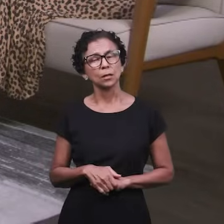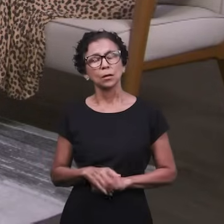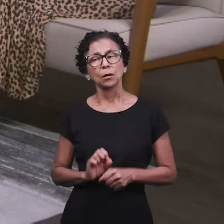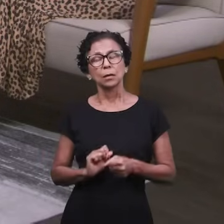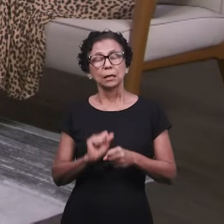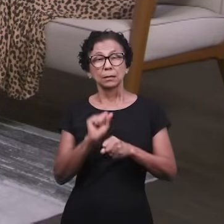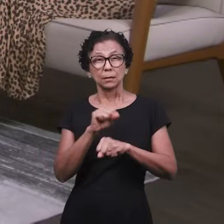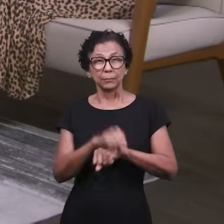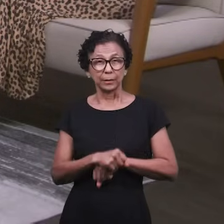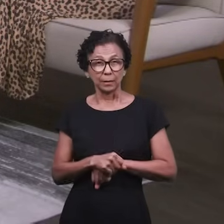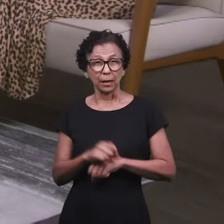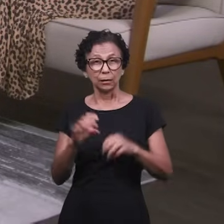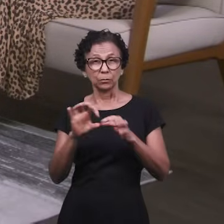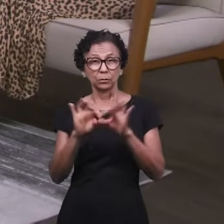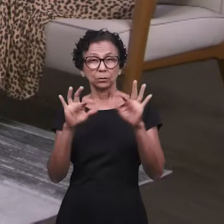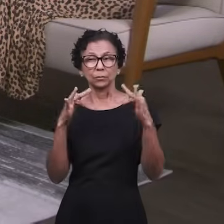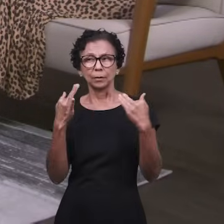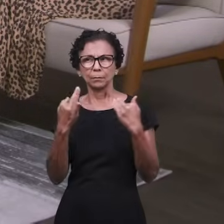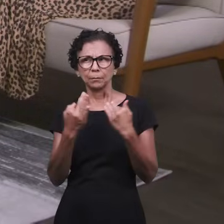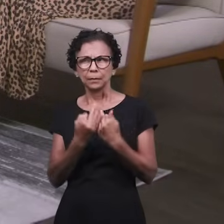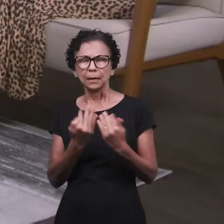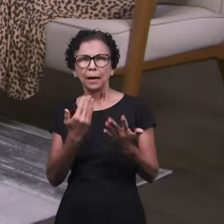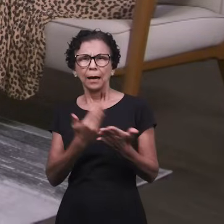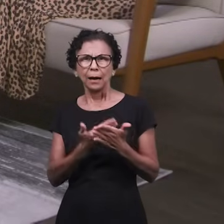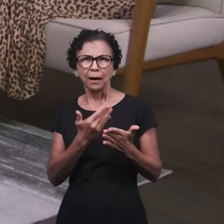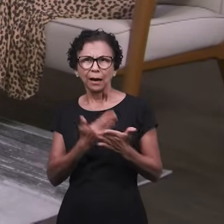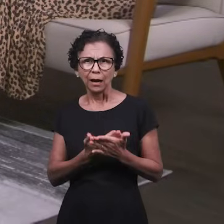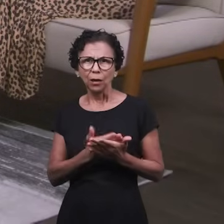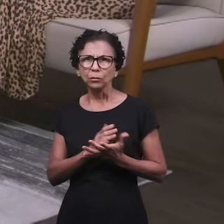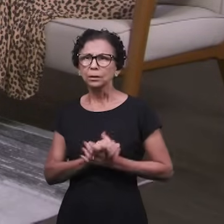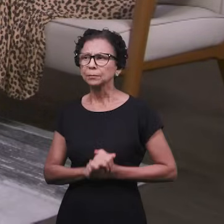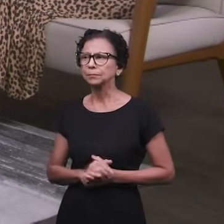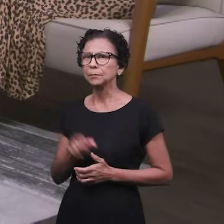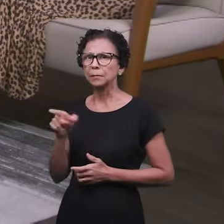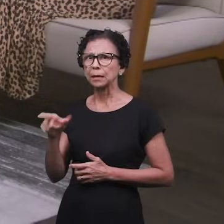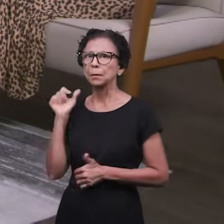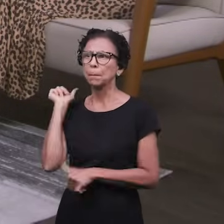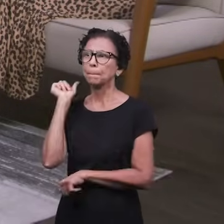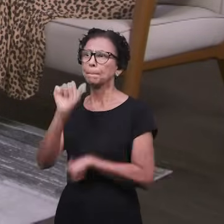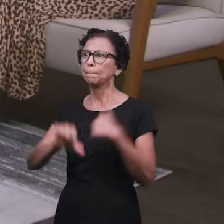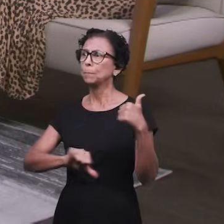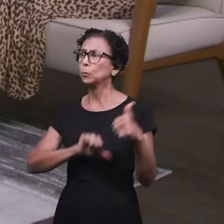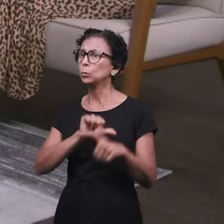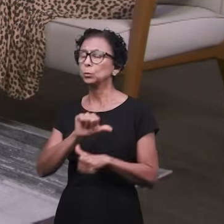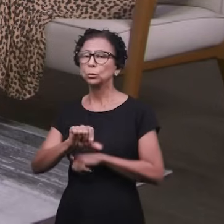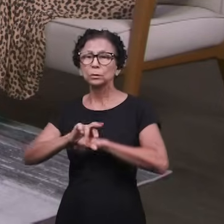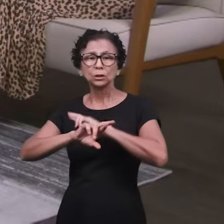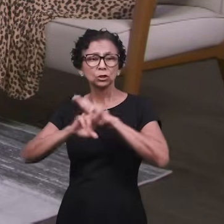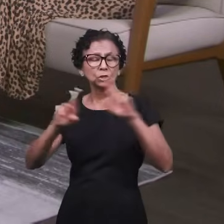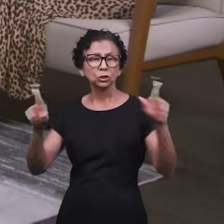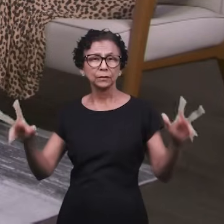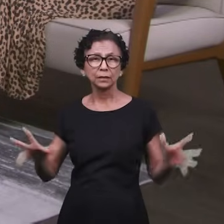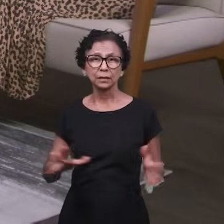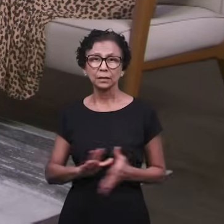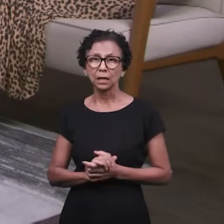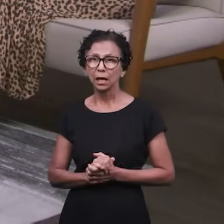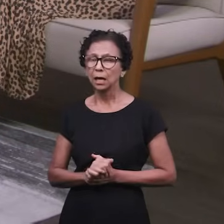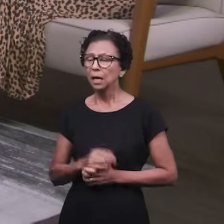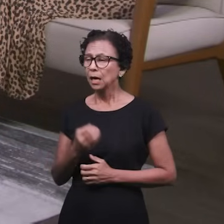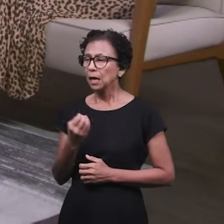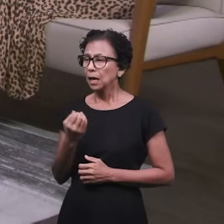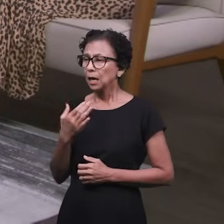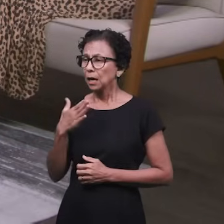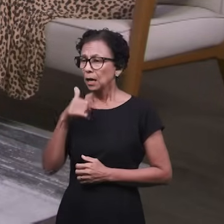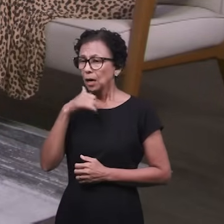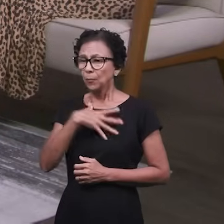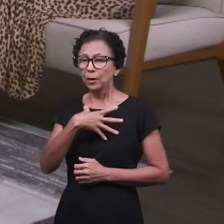daquele seminário mudou a vida da minha filha. Glória a Deus. Hoje a minha filha é outra menina. A minha filha não me responde mais. A